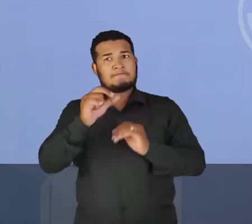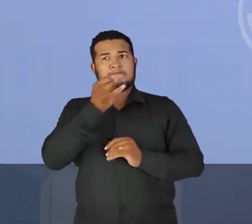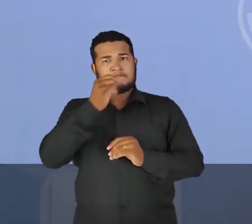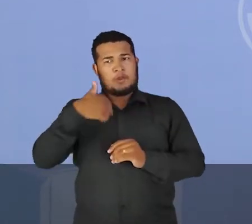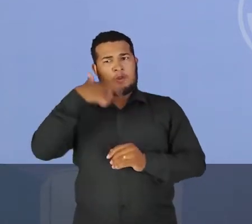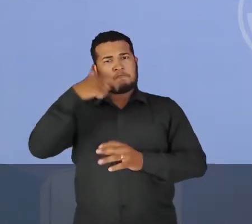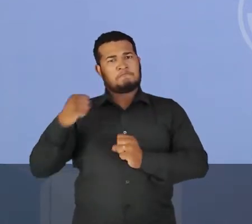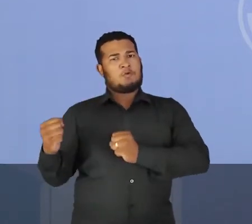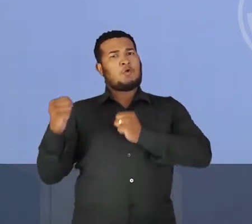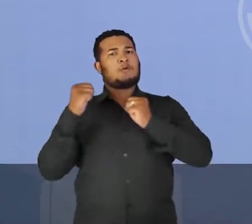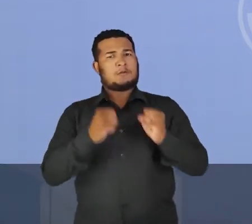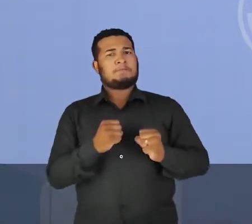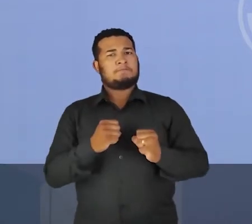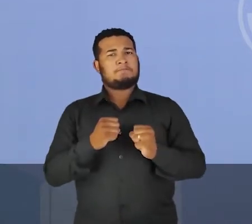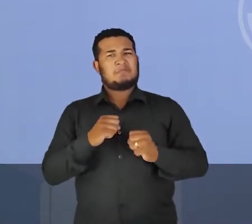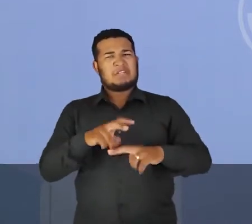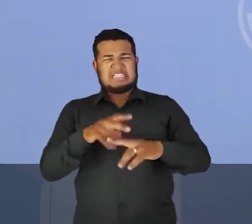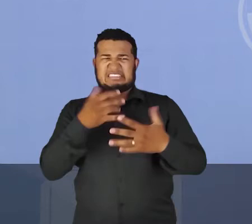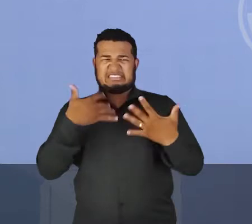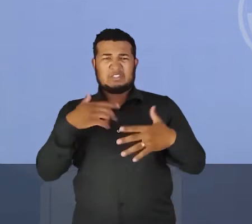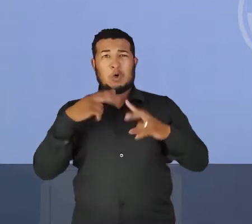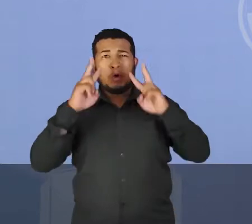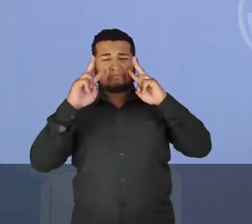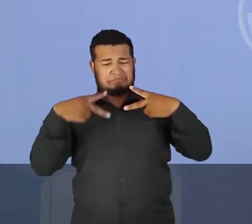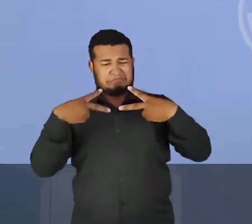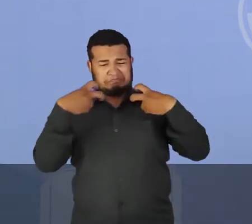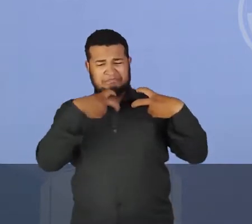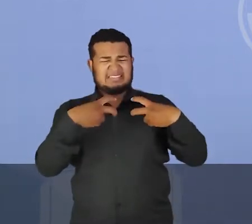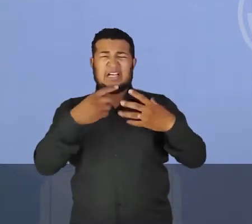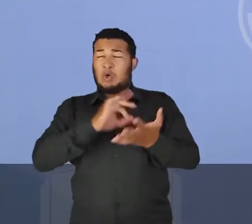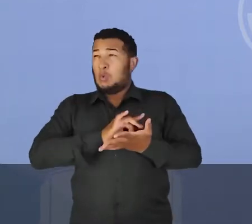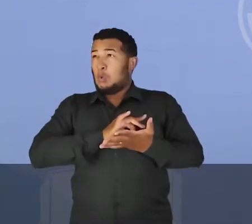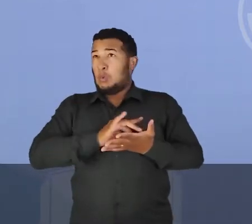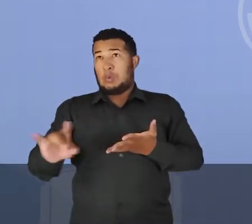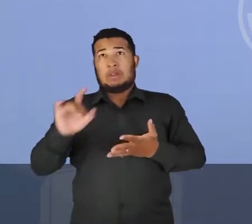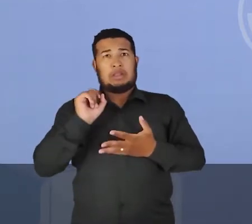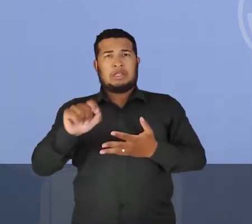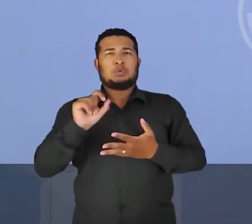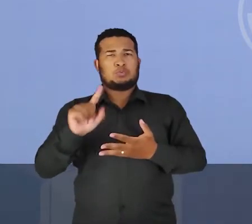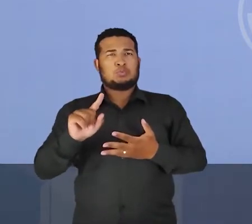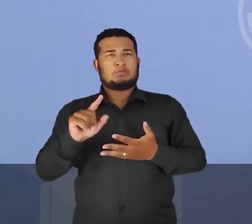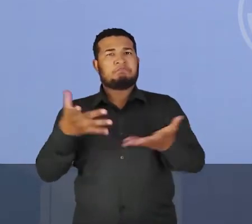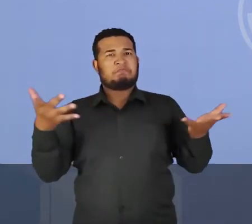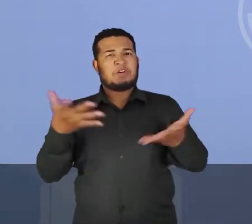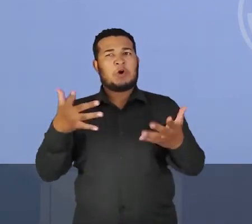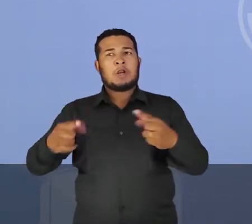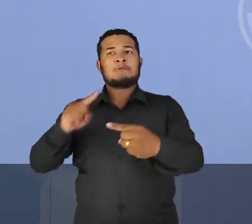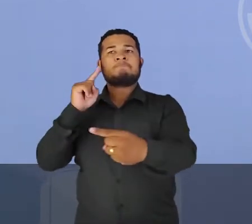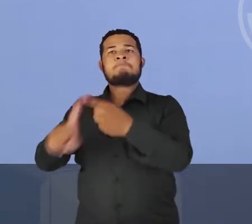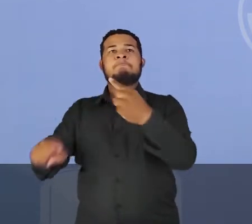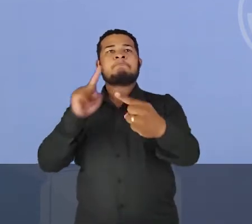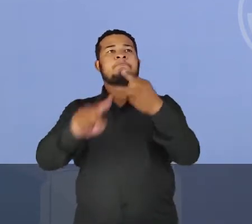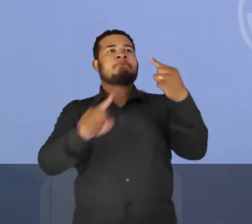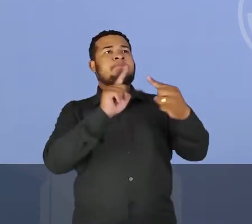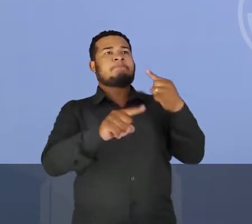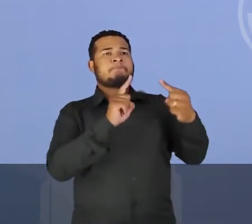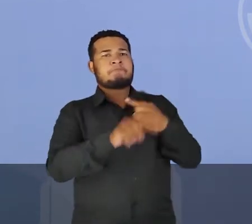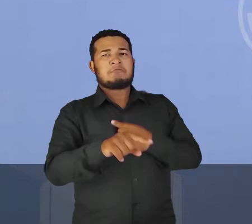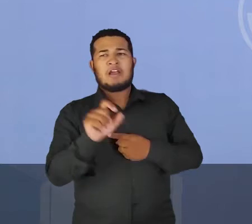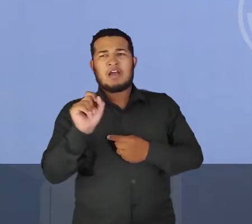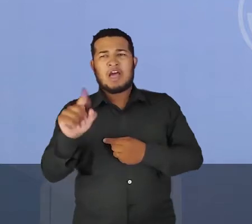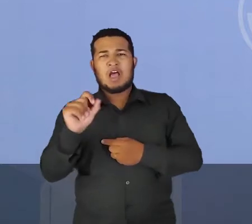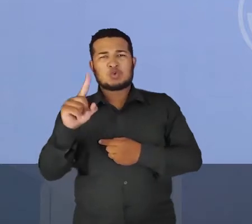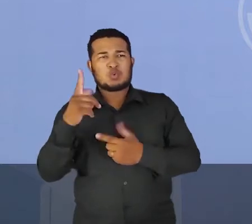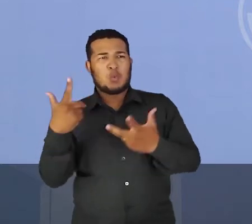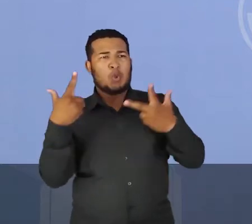poder e, por causa da sua posição de poder, você dissesse que o azul não podia estar no lugar que as outras cores estavam,